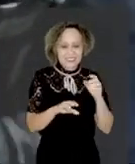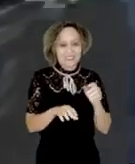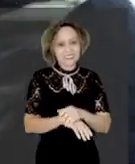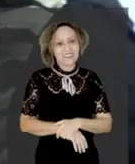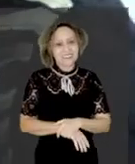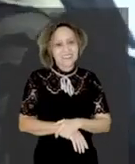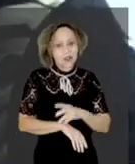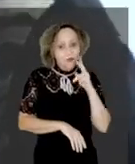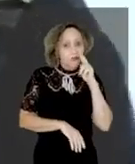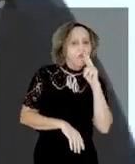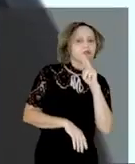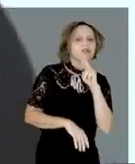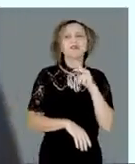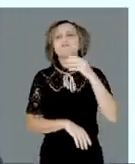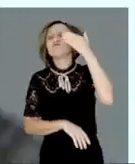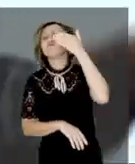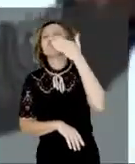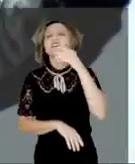Microfone é um poder.